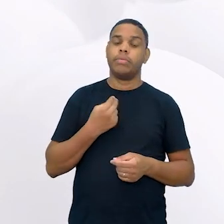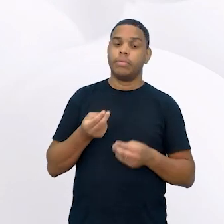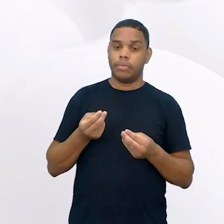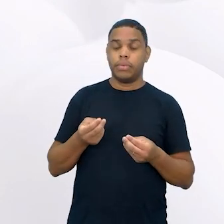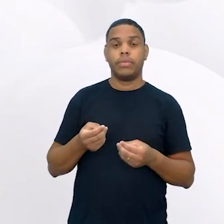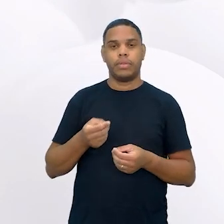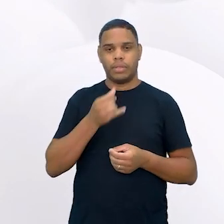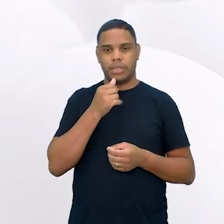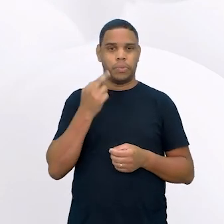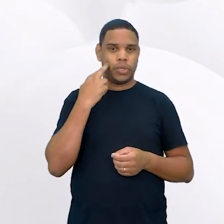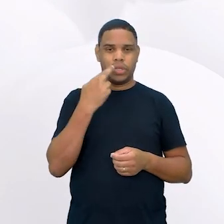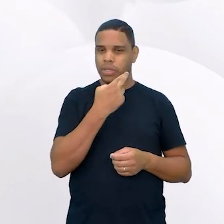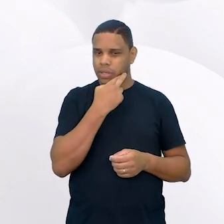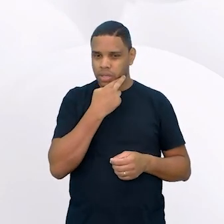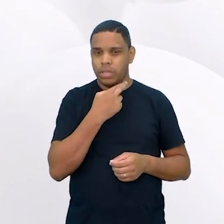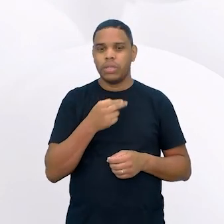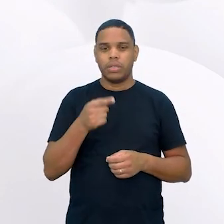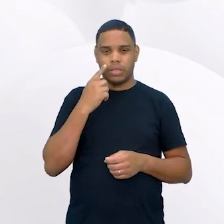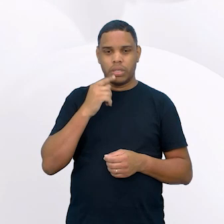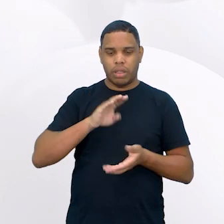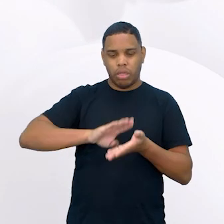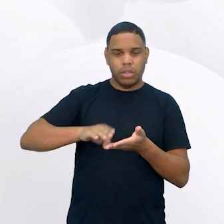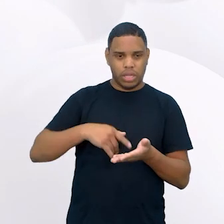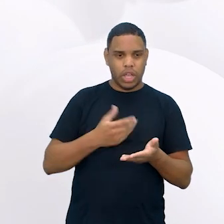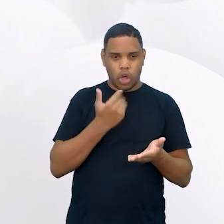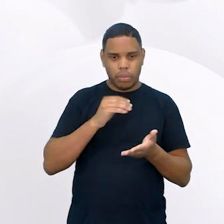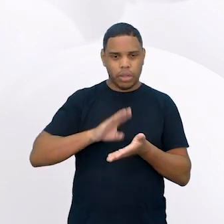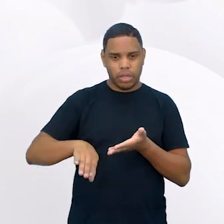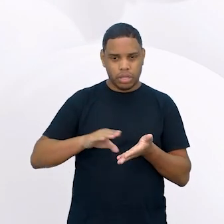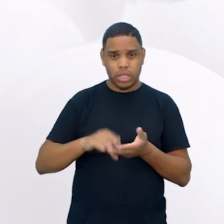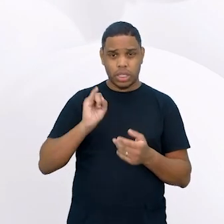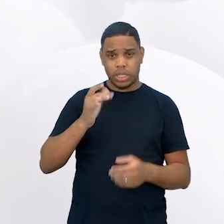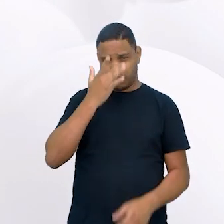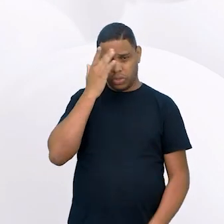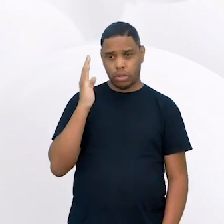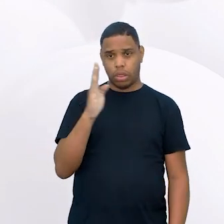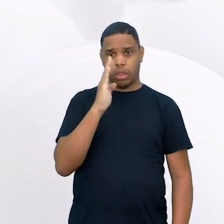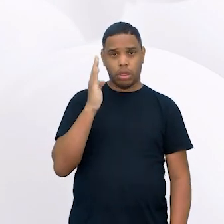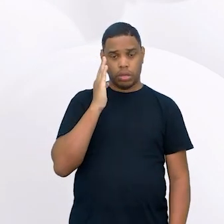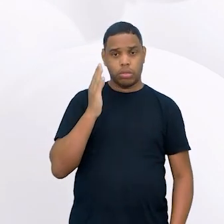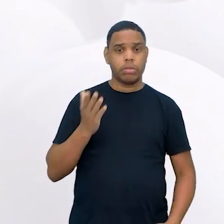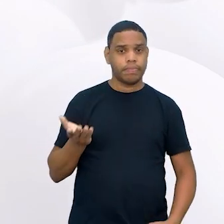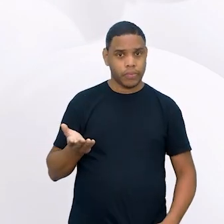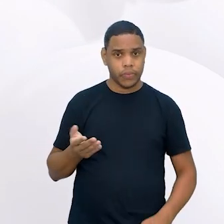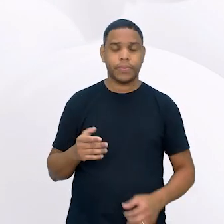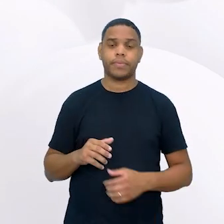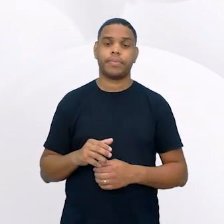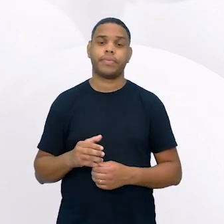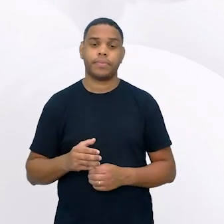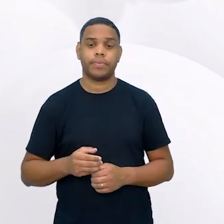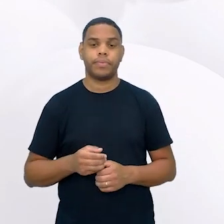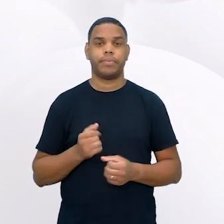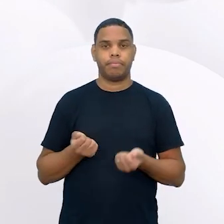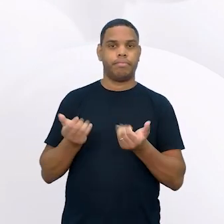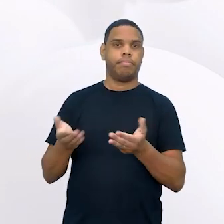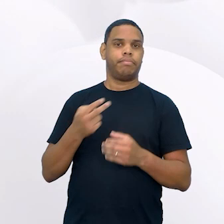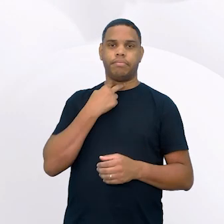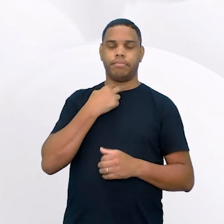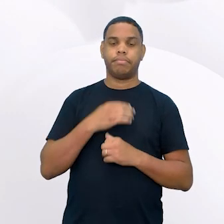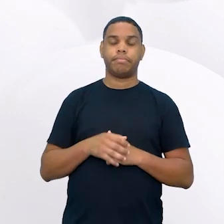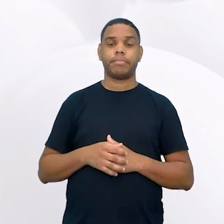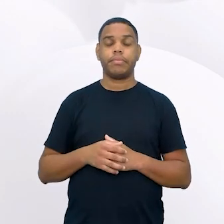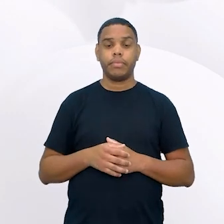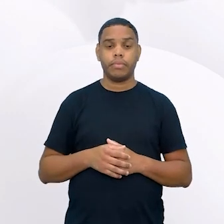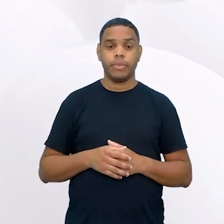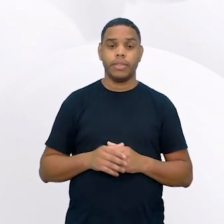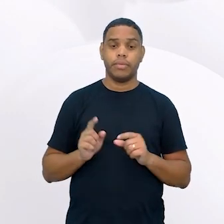por exemplo, um restaurante pega o que sobra, ele vai doar, e se a pessoa passa mal? Então, ele não pode doar.